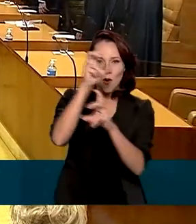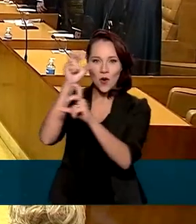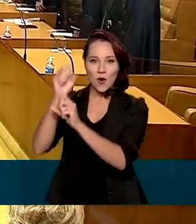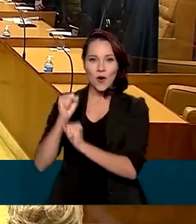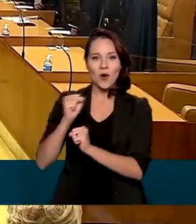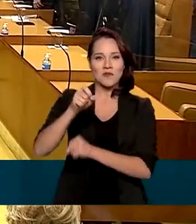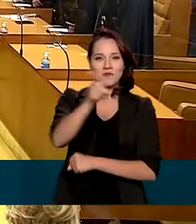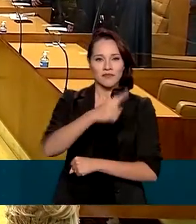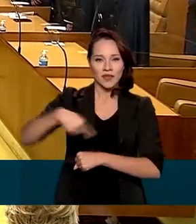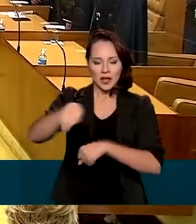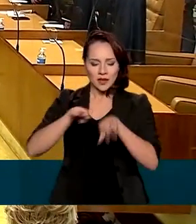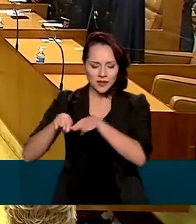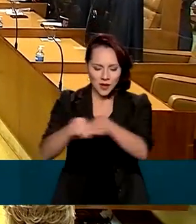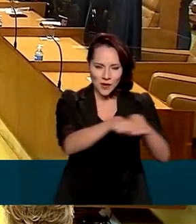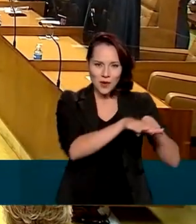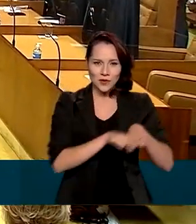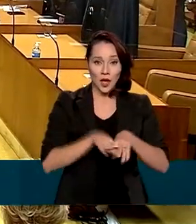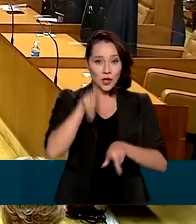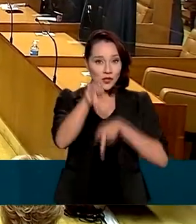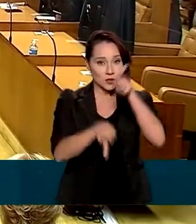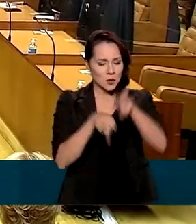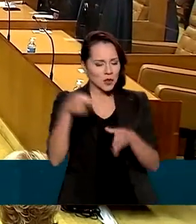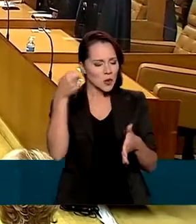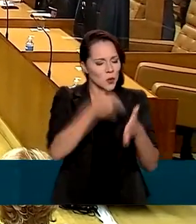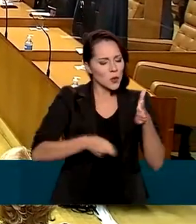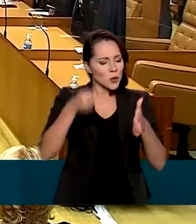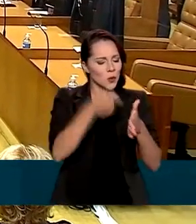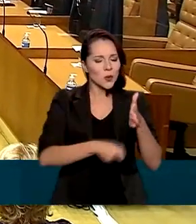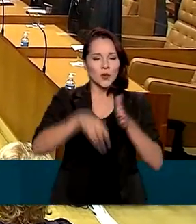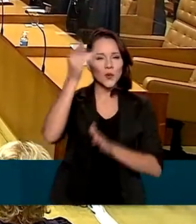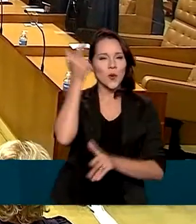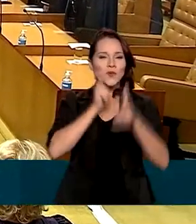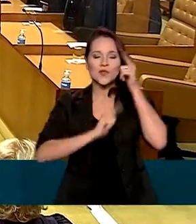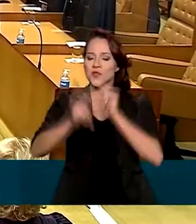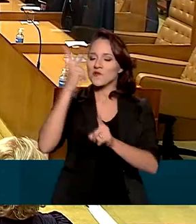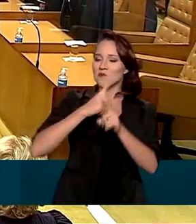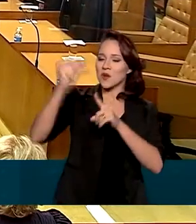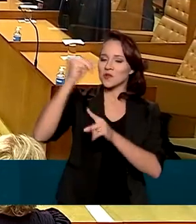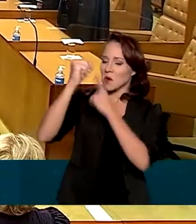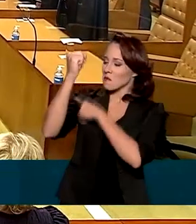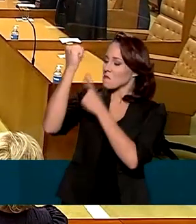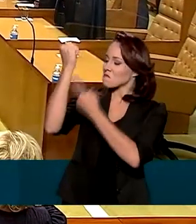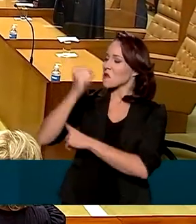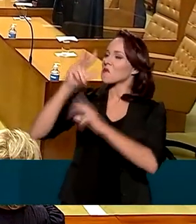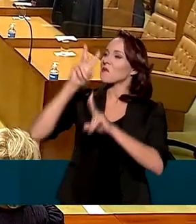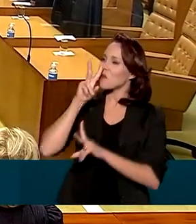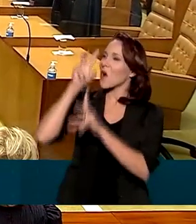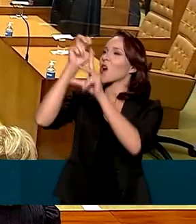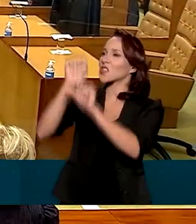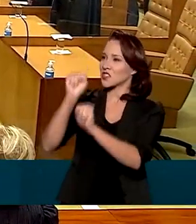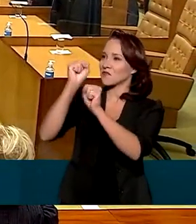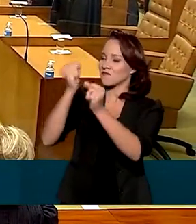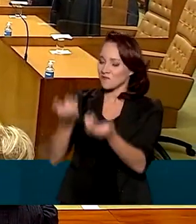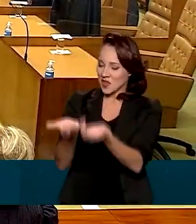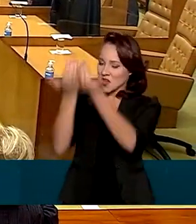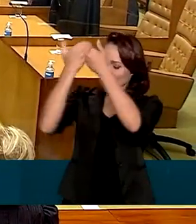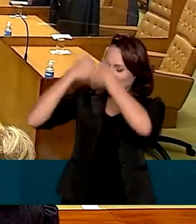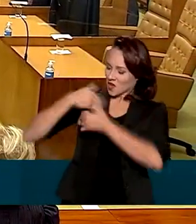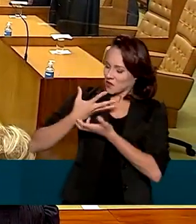o perigo dessa igualdade conseguimos conquistar com um braço forte.